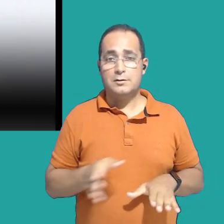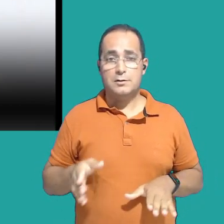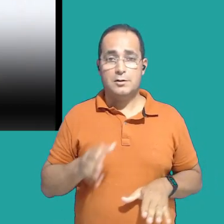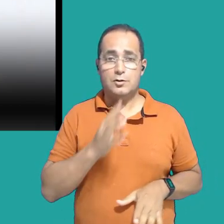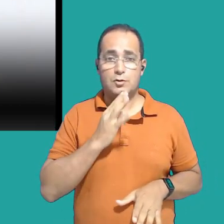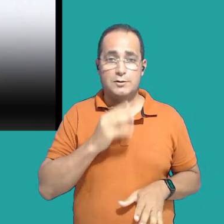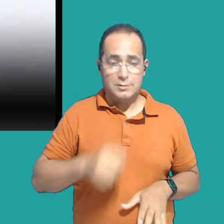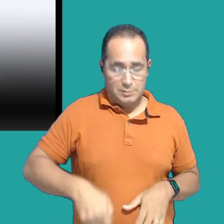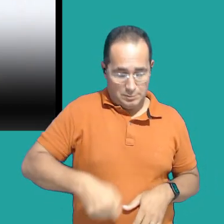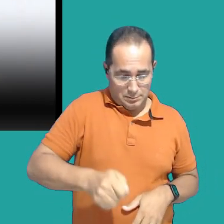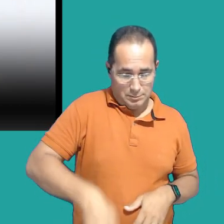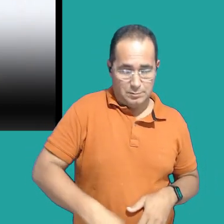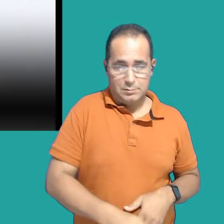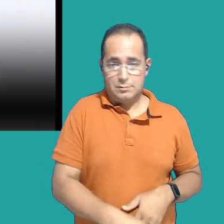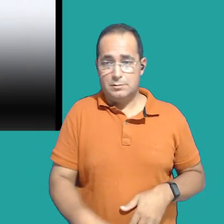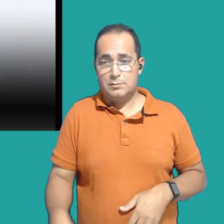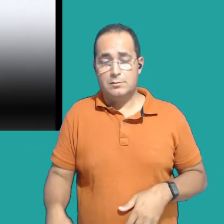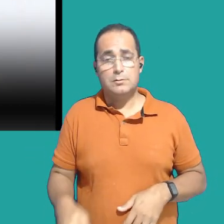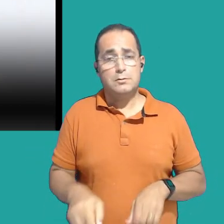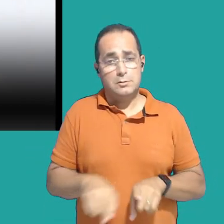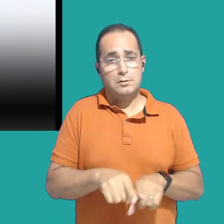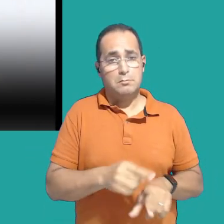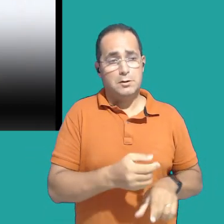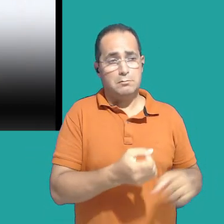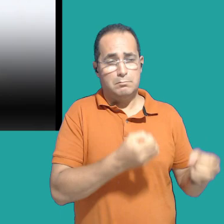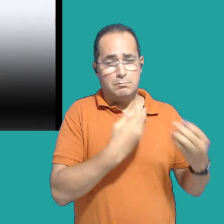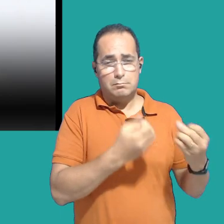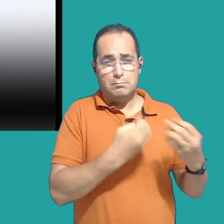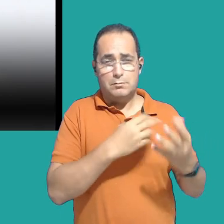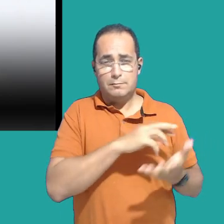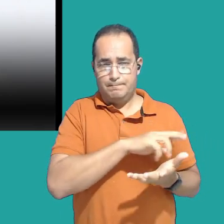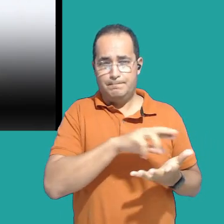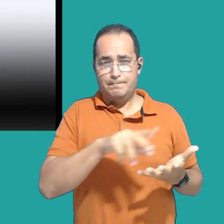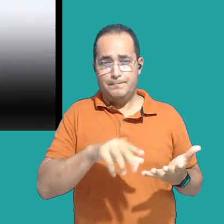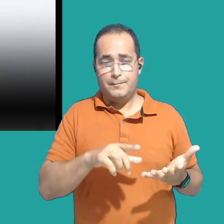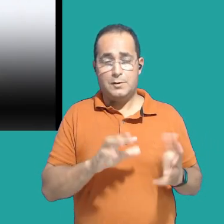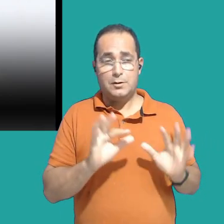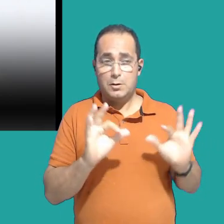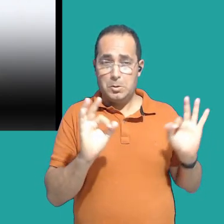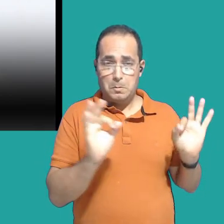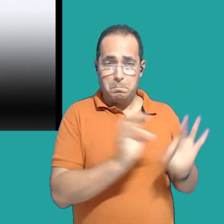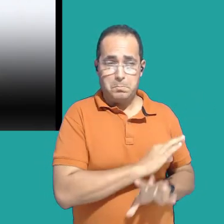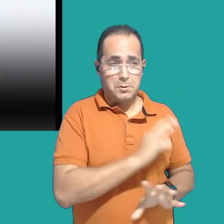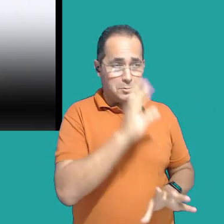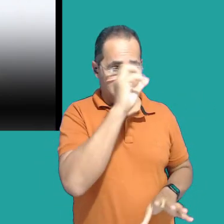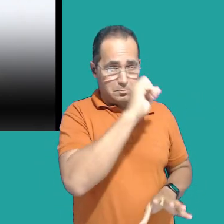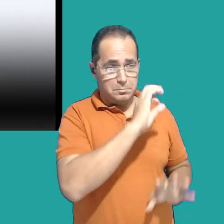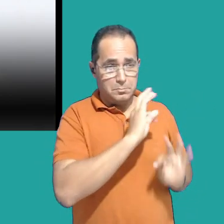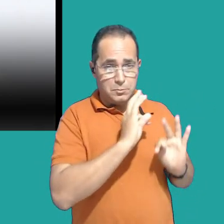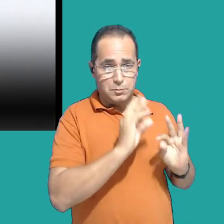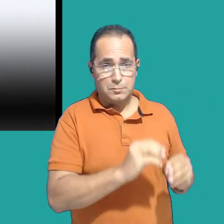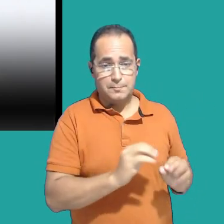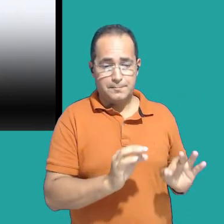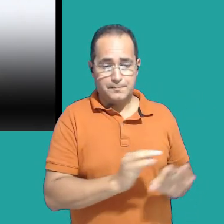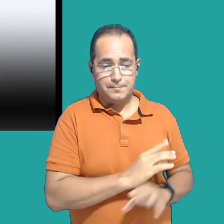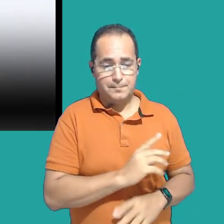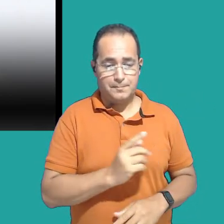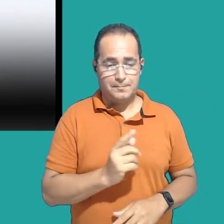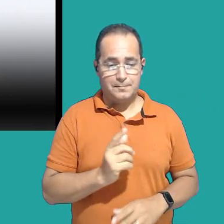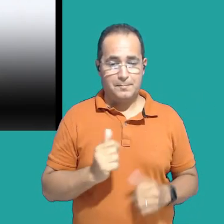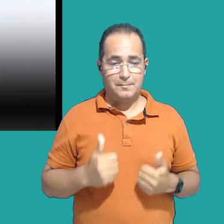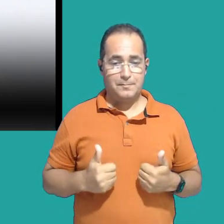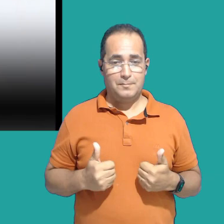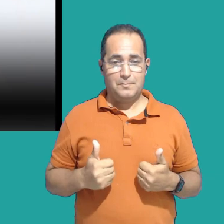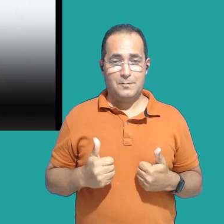sem bengala. Nesse meio tempo aprendi outras coisas. Pronto, concluí, aprendi o que tinha de aprender.